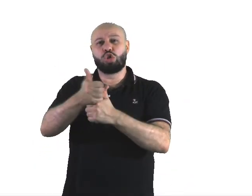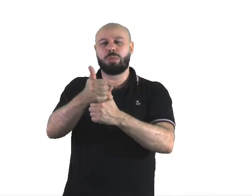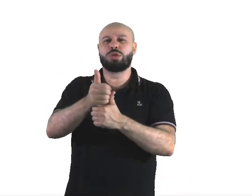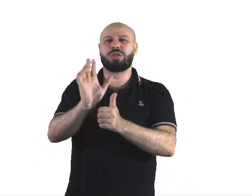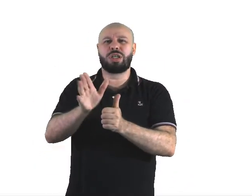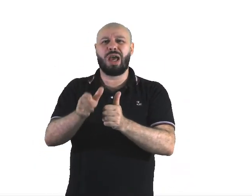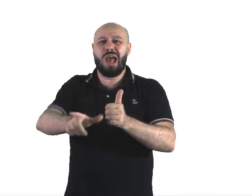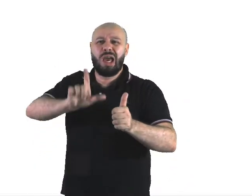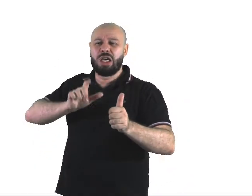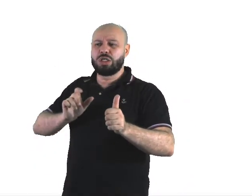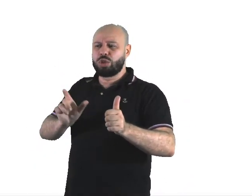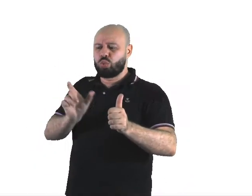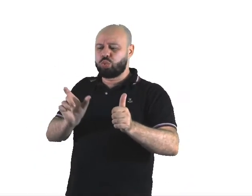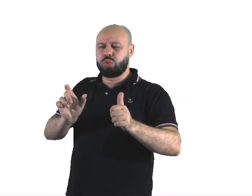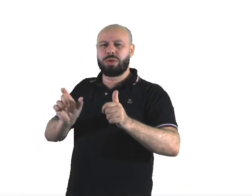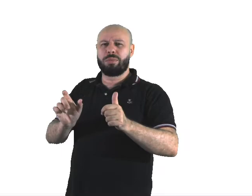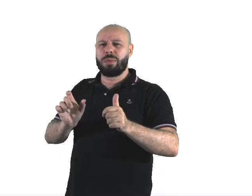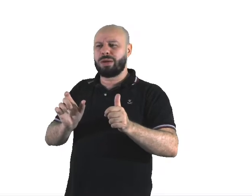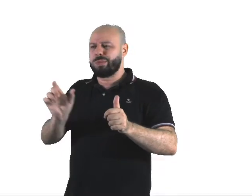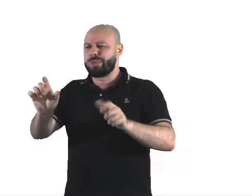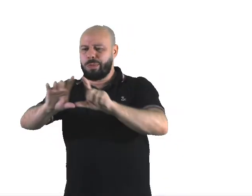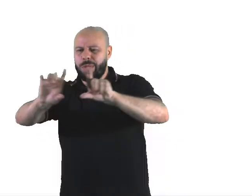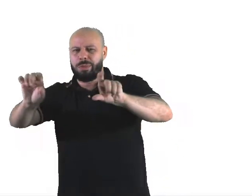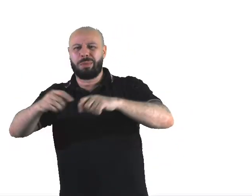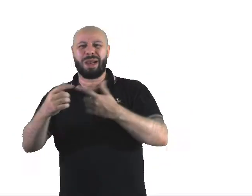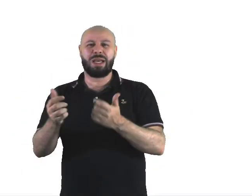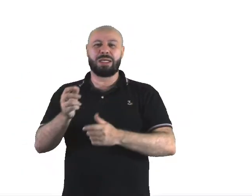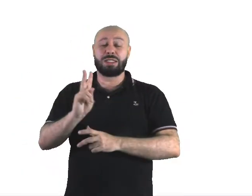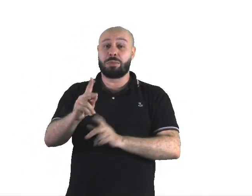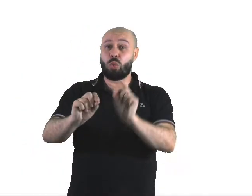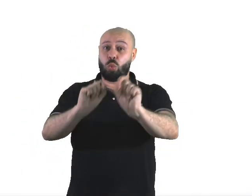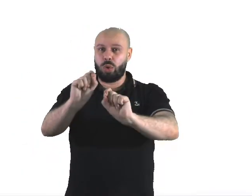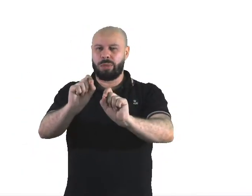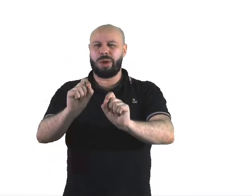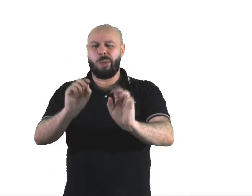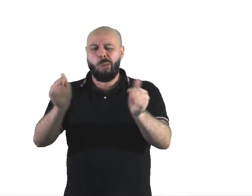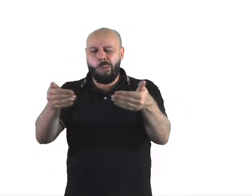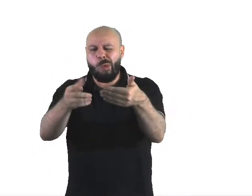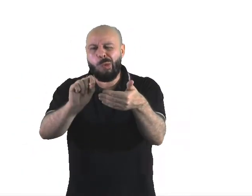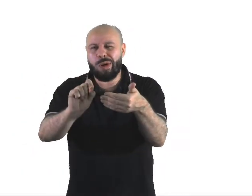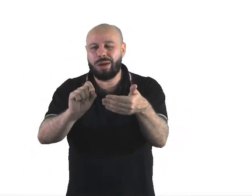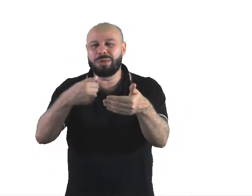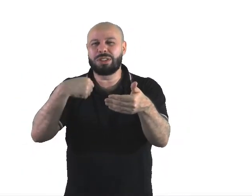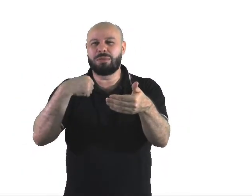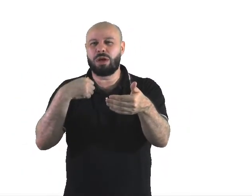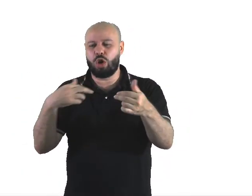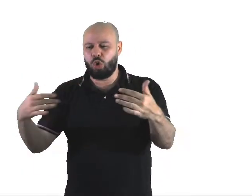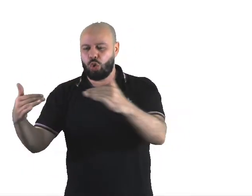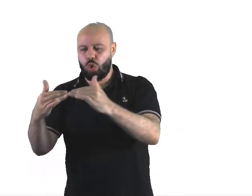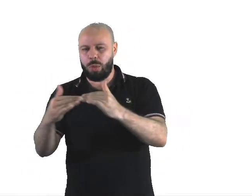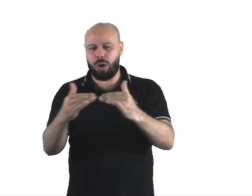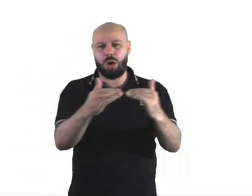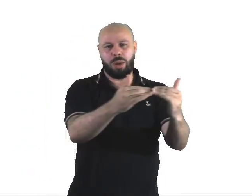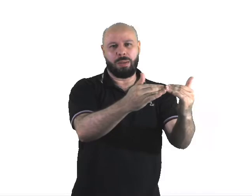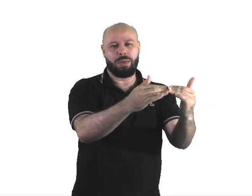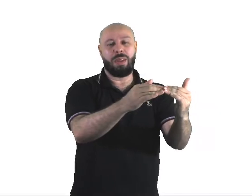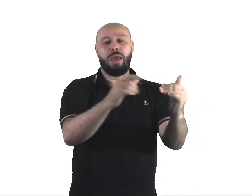já usado no enunciado, mas sempre de modo específico e de acordo com o termo que está